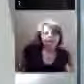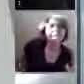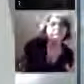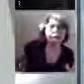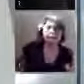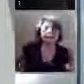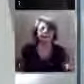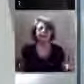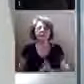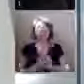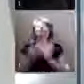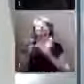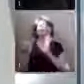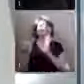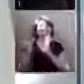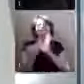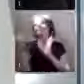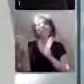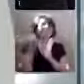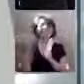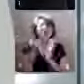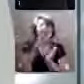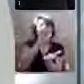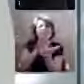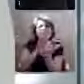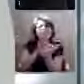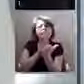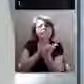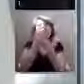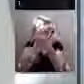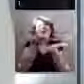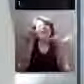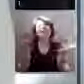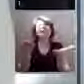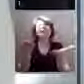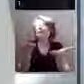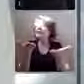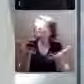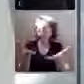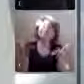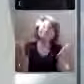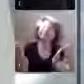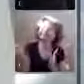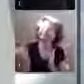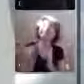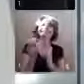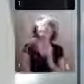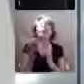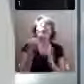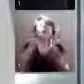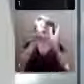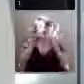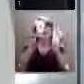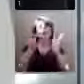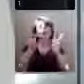coisa tremenda. Meus parabéns, em primeiro lugar, porque é um trabalho